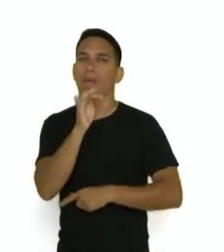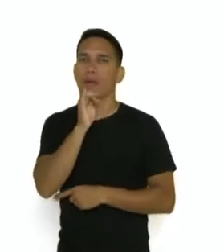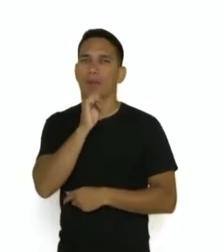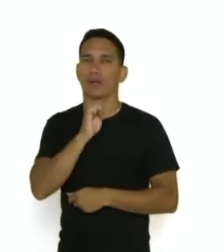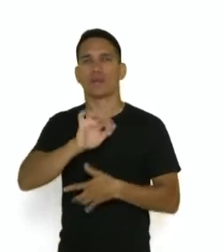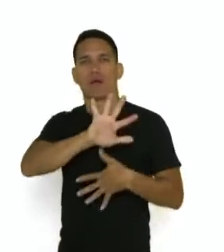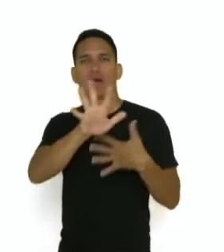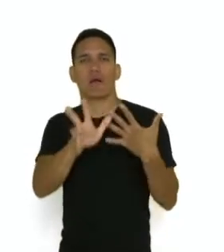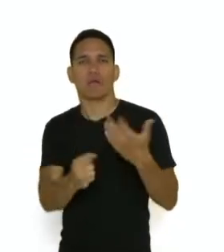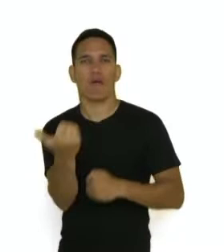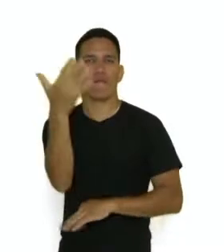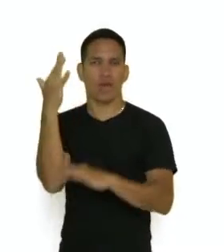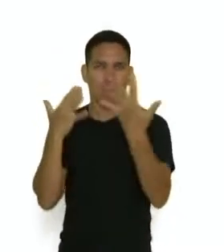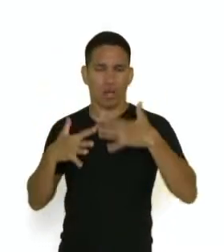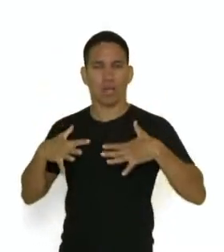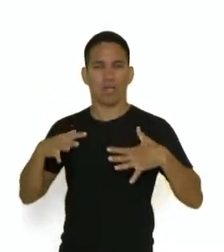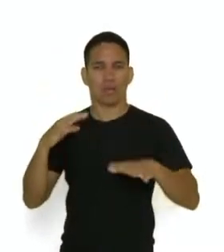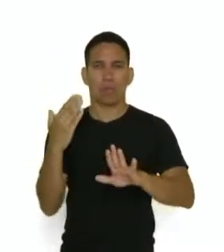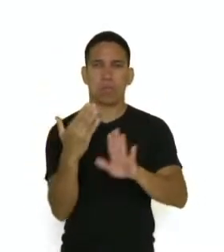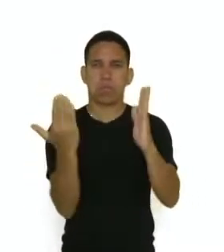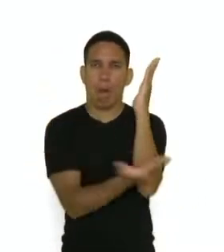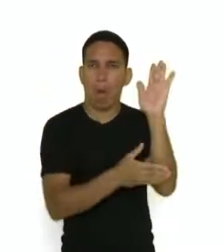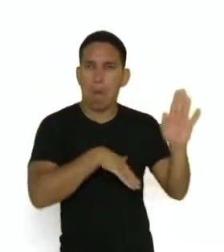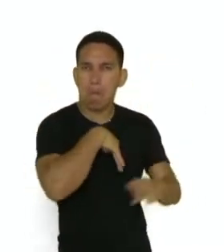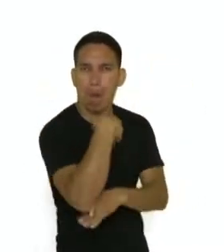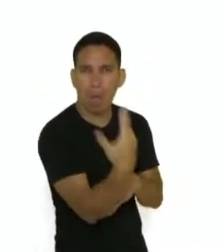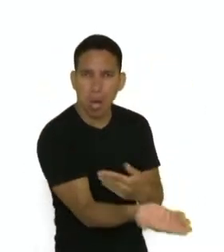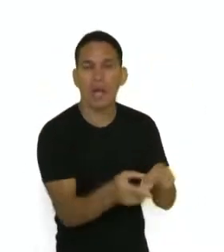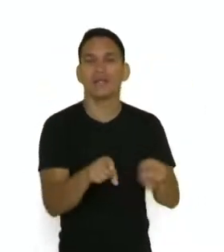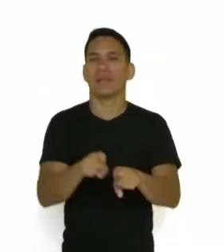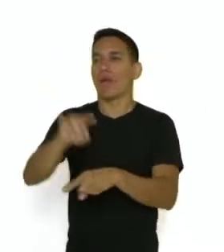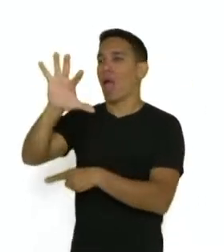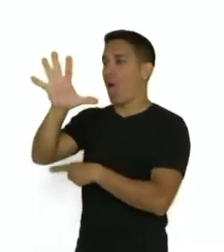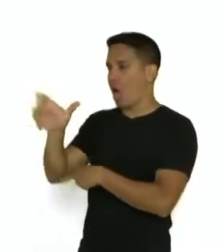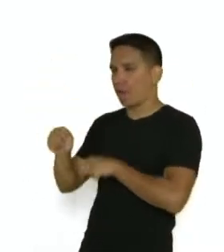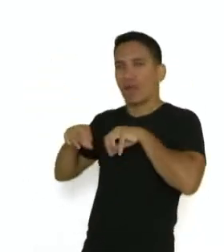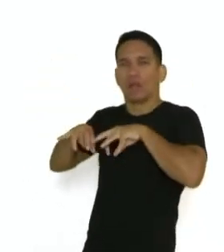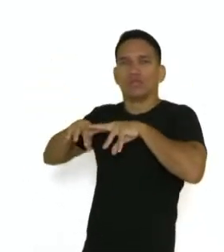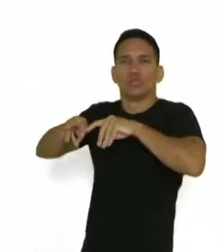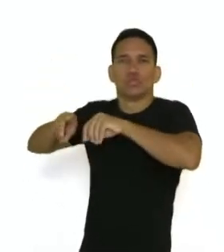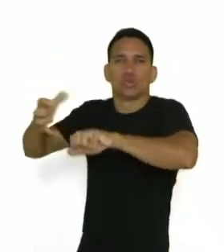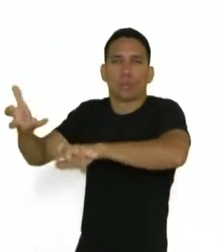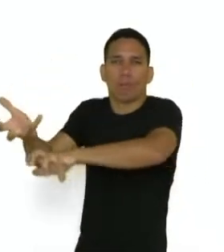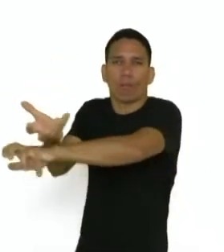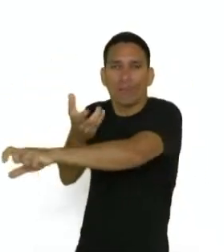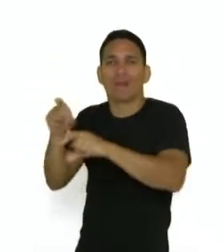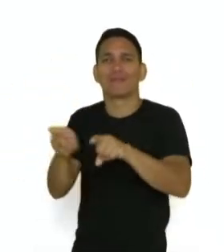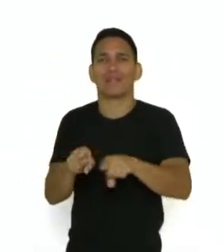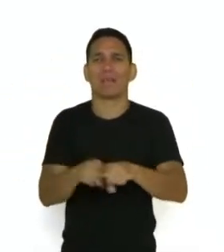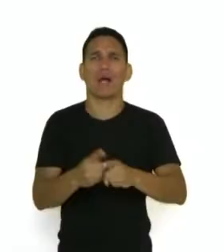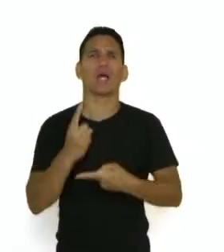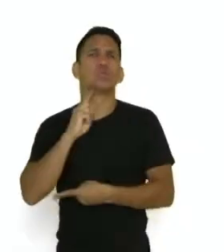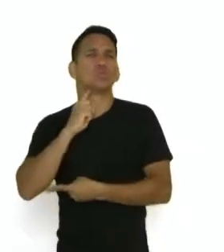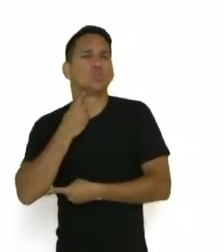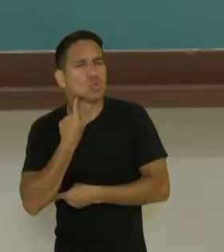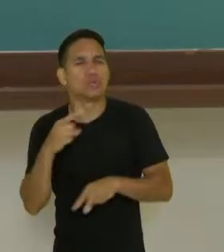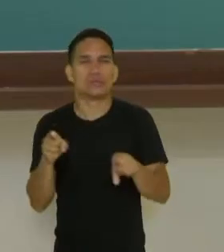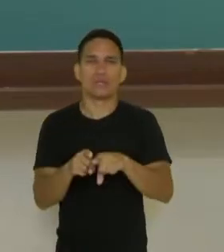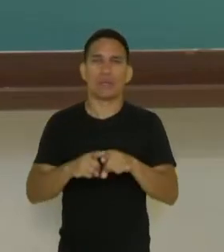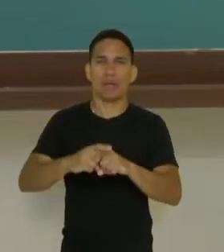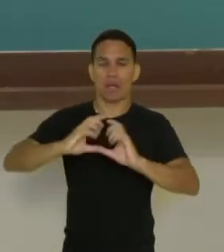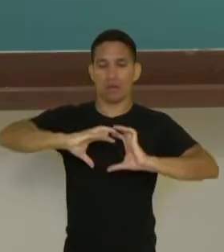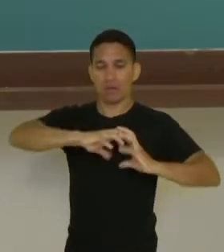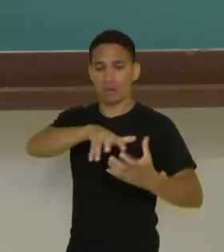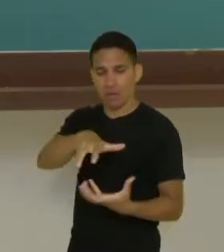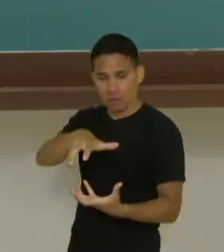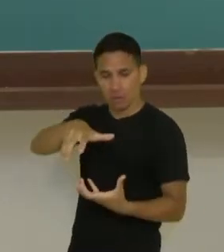floresta, desertificação da África, poluição, o buraco na camada de ozônio, tudo isso está